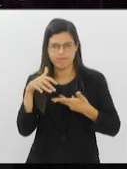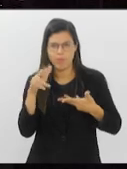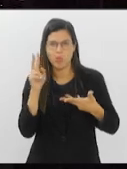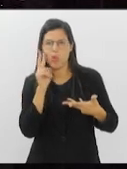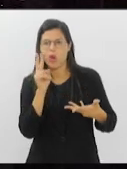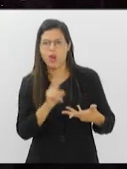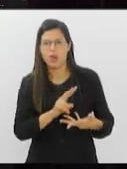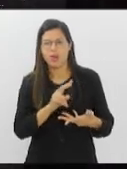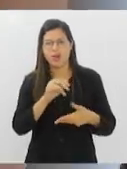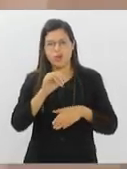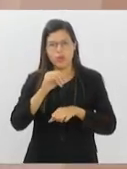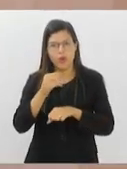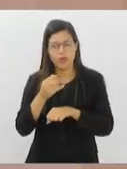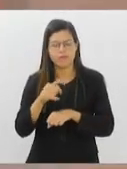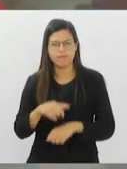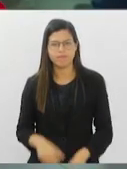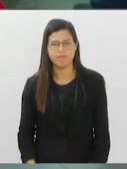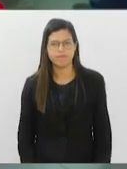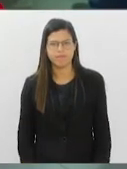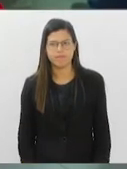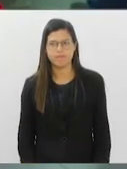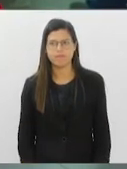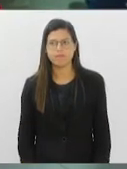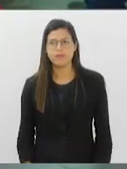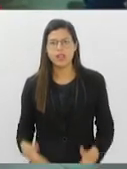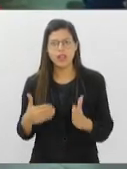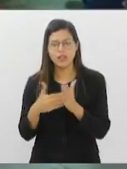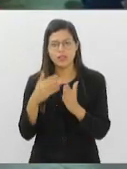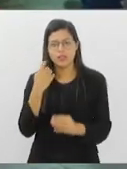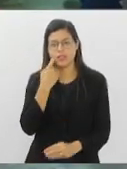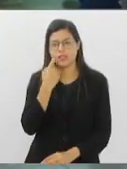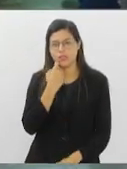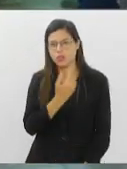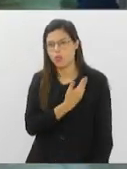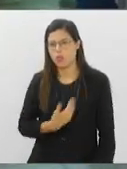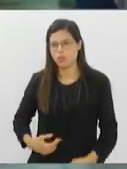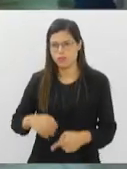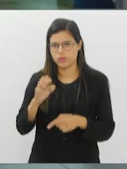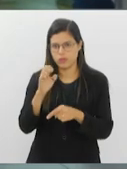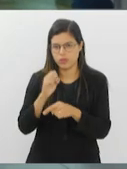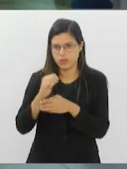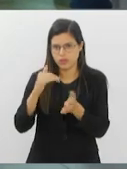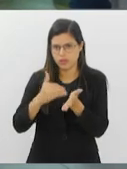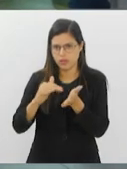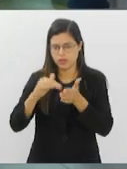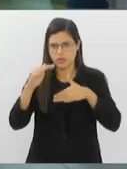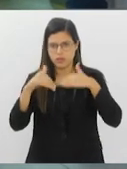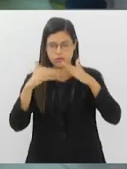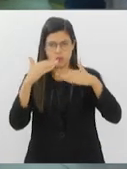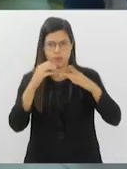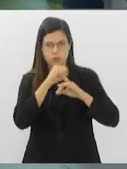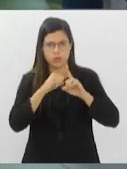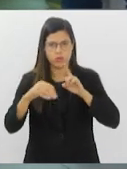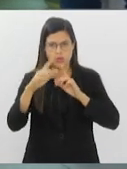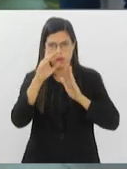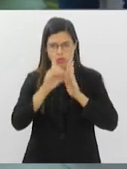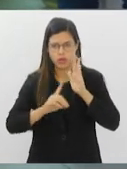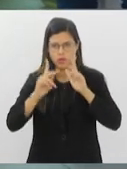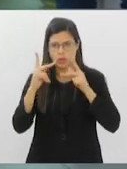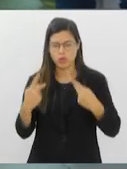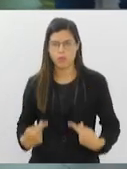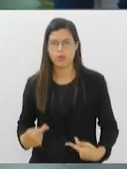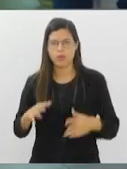mundial do livro pela Unesco. Até esta sexta, o Governo do Estado, por meio da Secretaria de Desenvolvimento Social e Direitos Humanos,